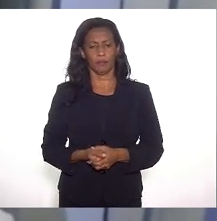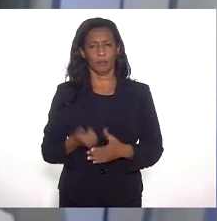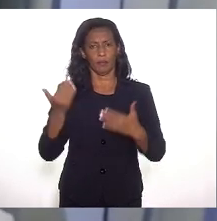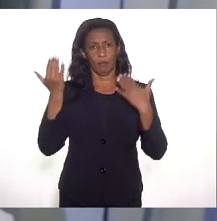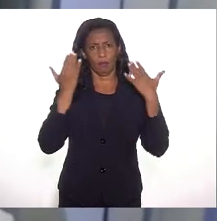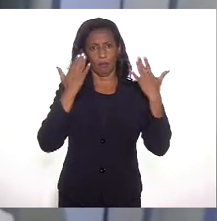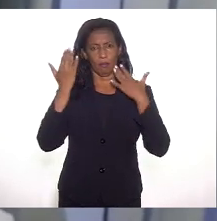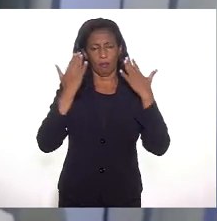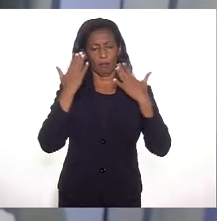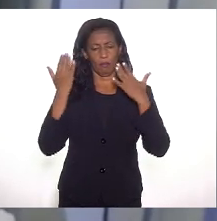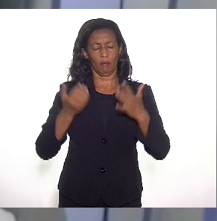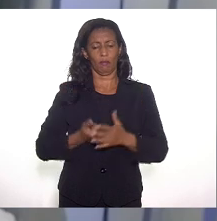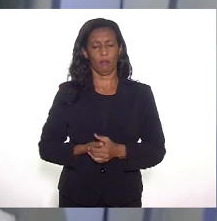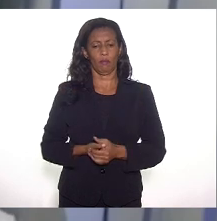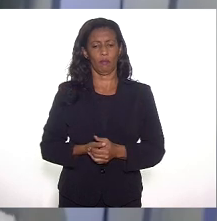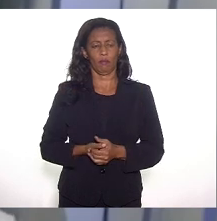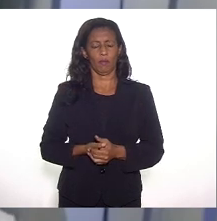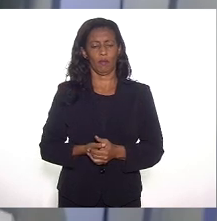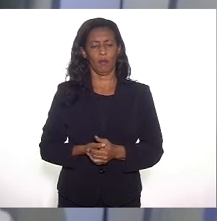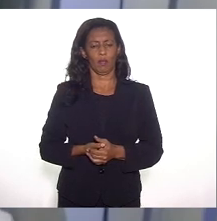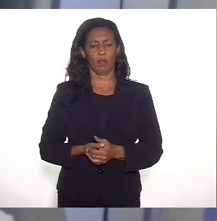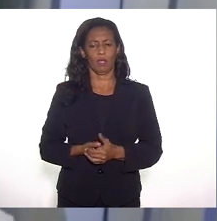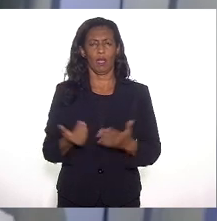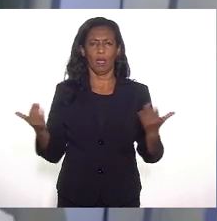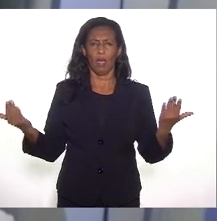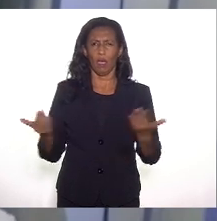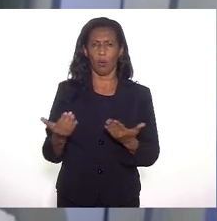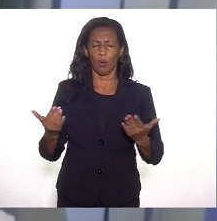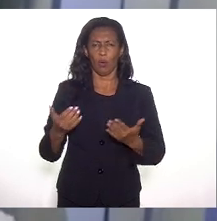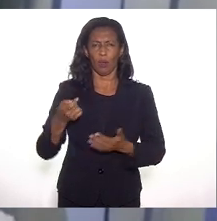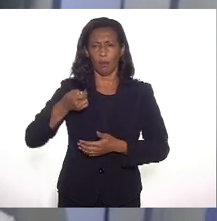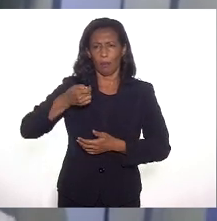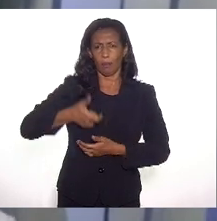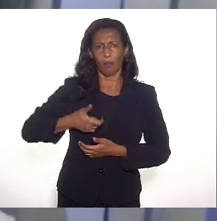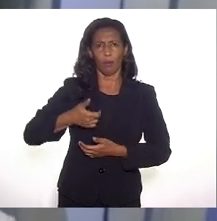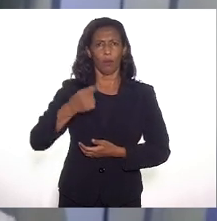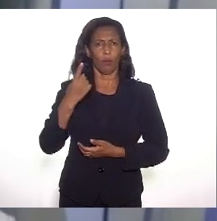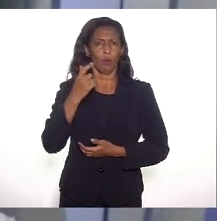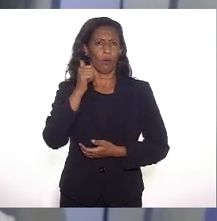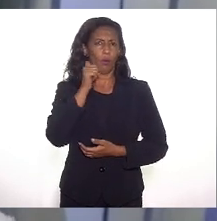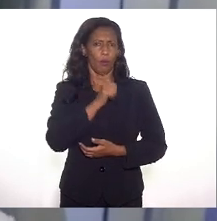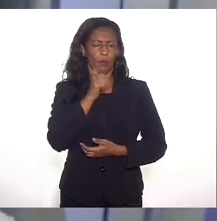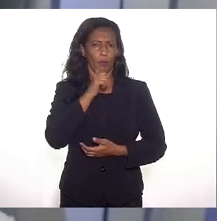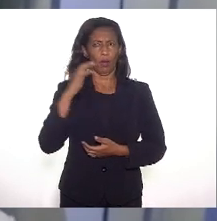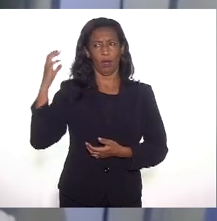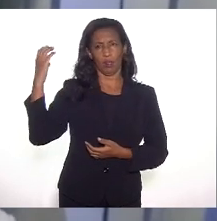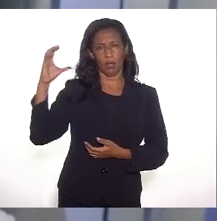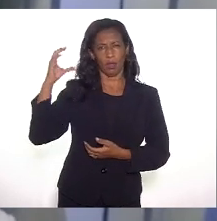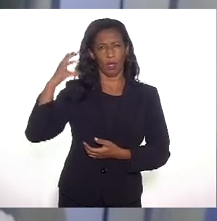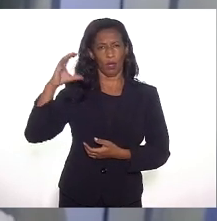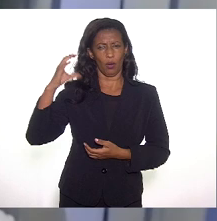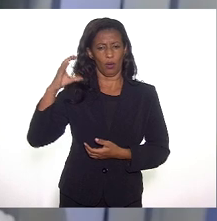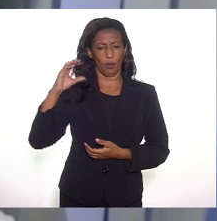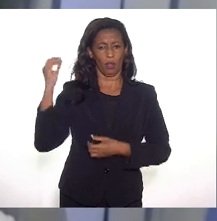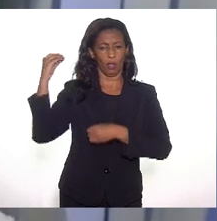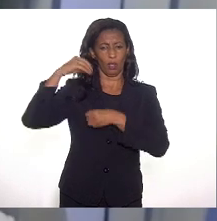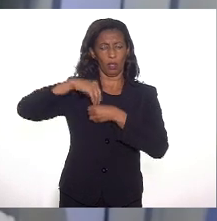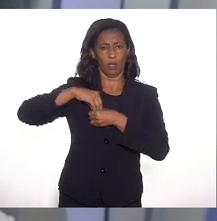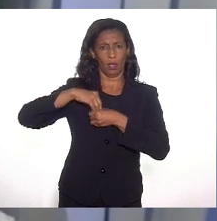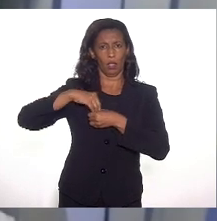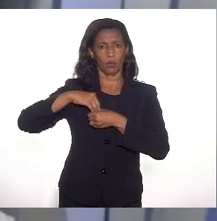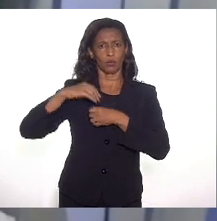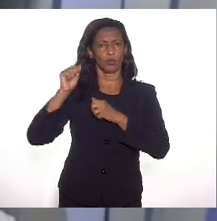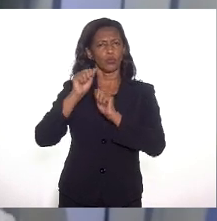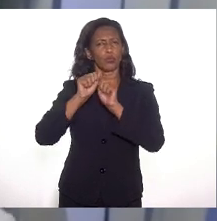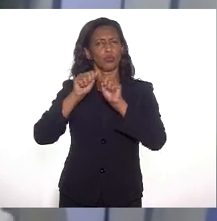relativa ao assassinato, agora há pouco, de uma mulher, na minha querida Niterói, dentro do Plaza